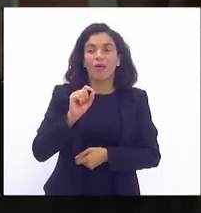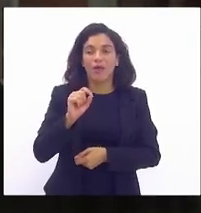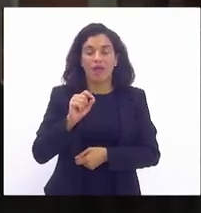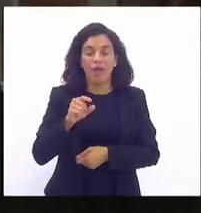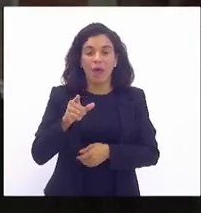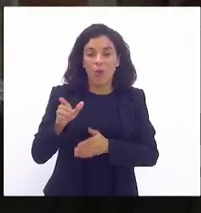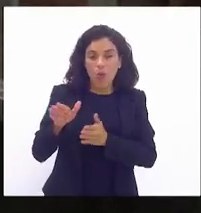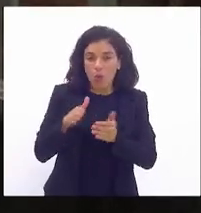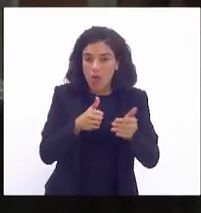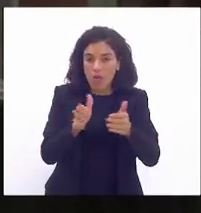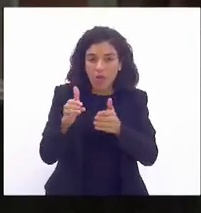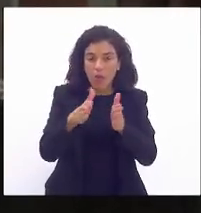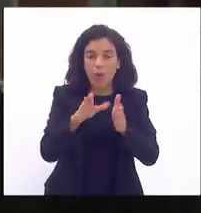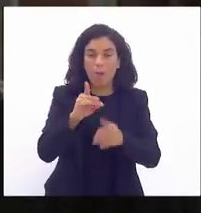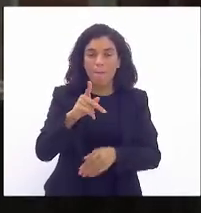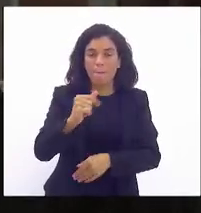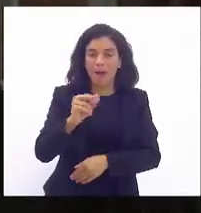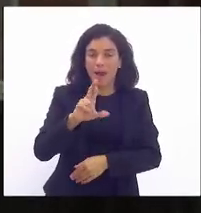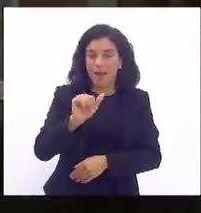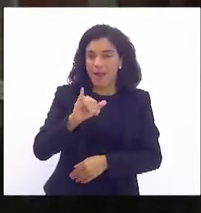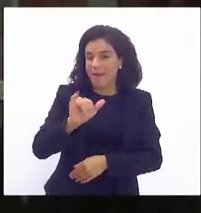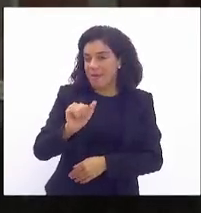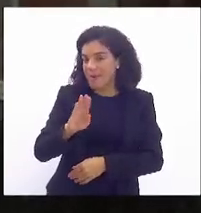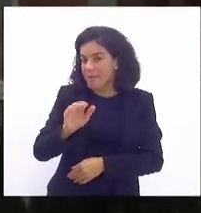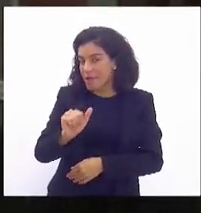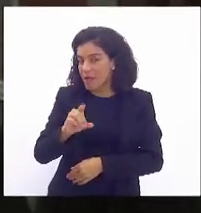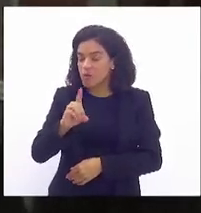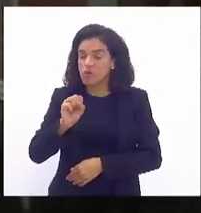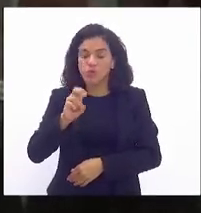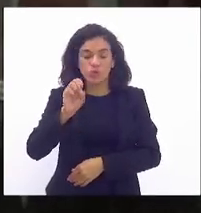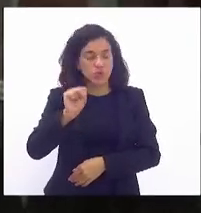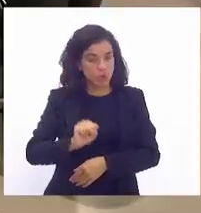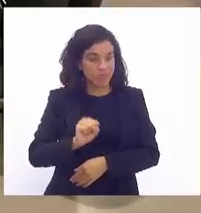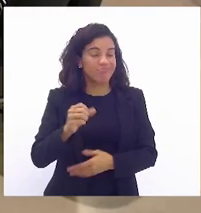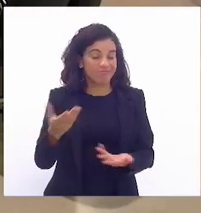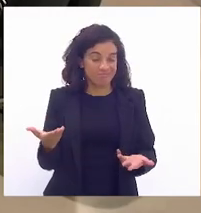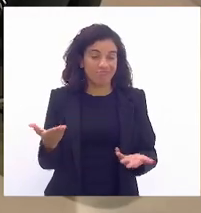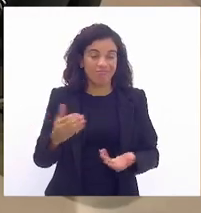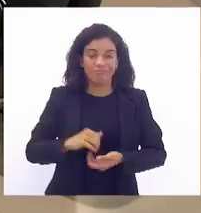do Rio Paraíba do Sul pelas galerias de águas fluviais da cidade.